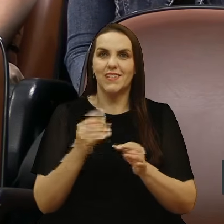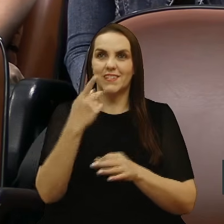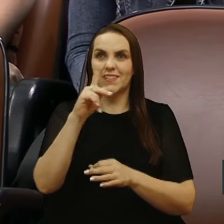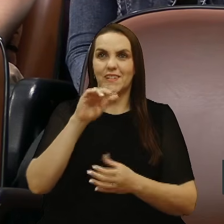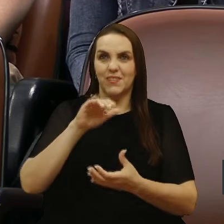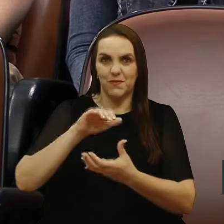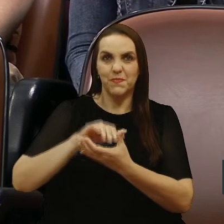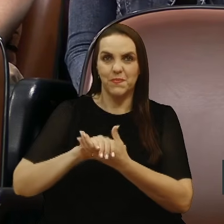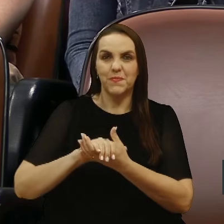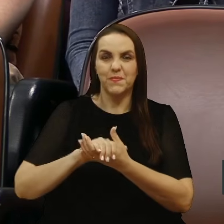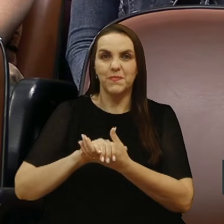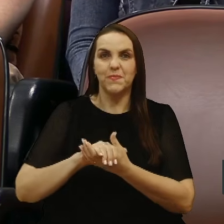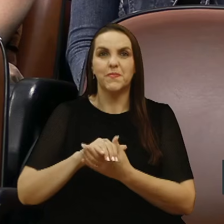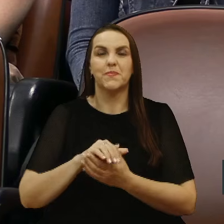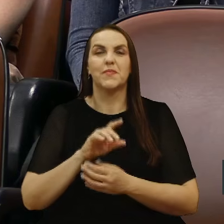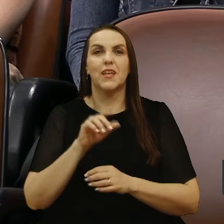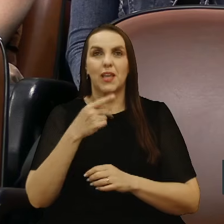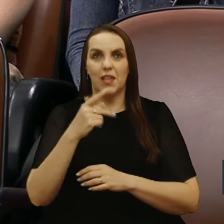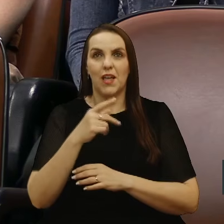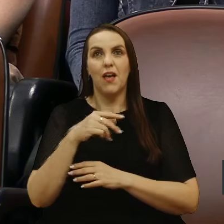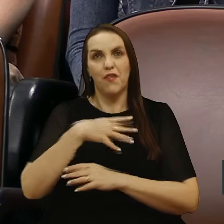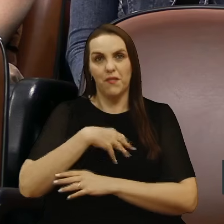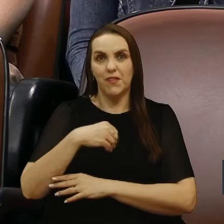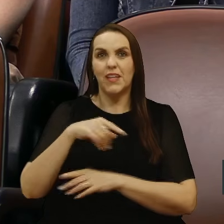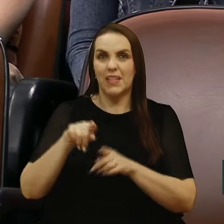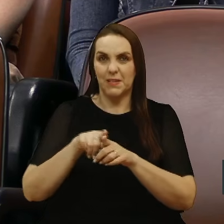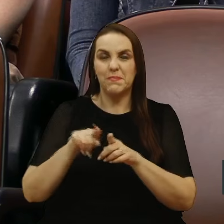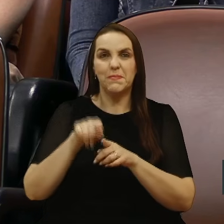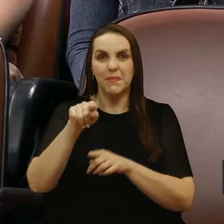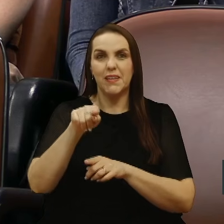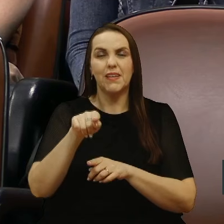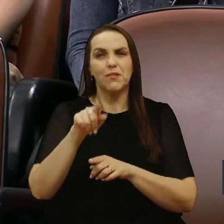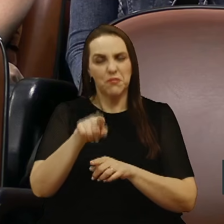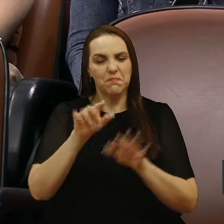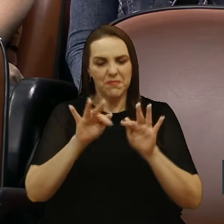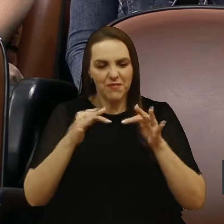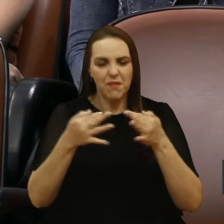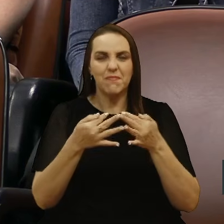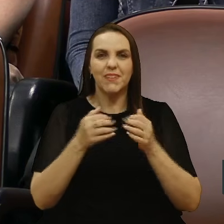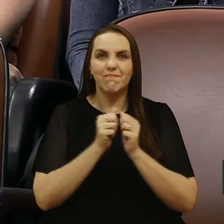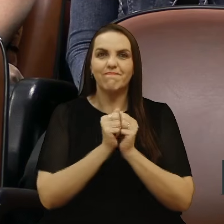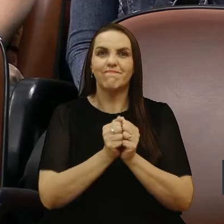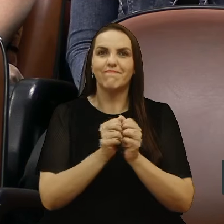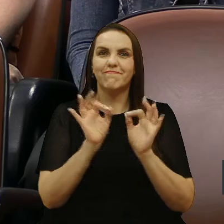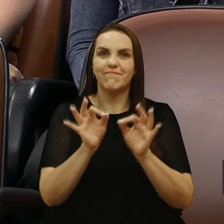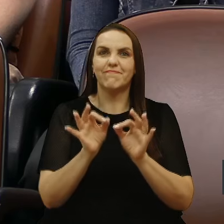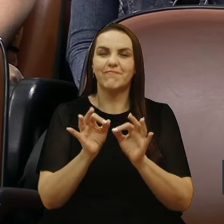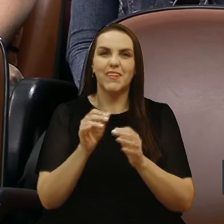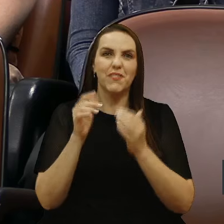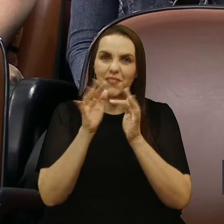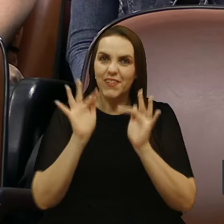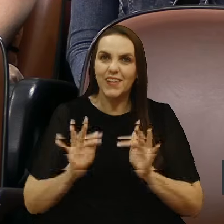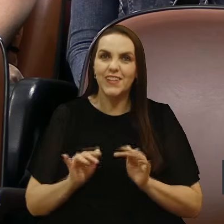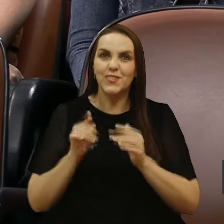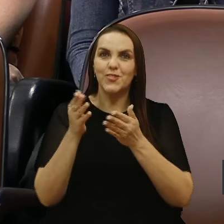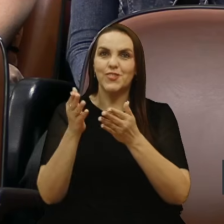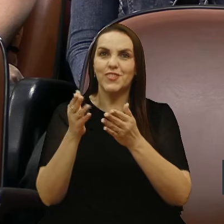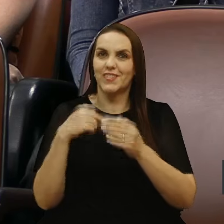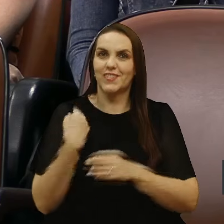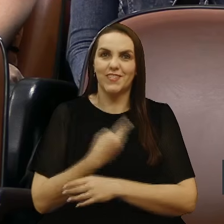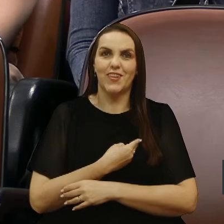esposo, o Denildo, e a Martina, porque tu é uma pessoa que prega a família, estão contentes contigo e todos nós. Então, para mim, hoje, fazendo